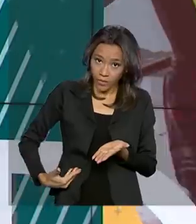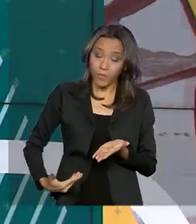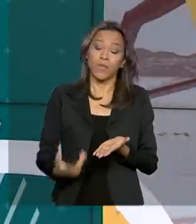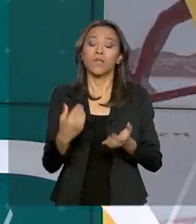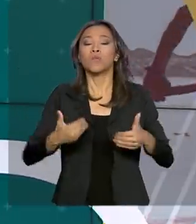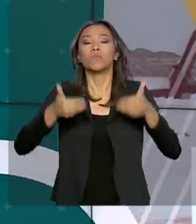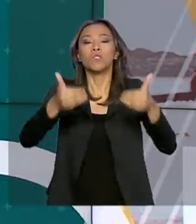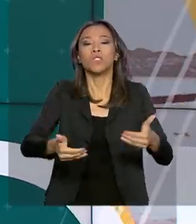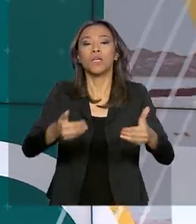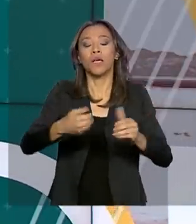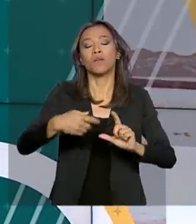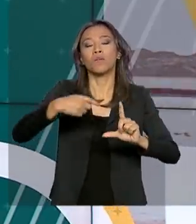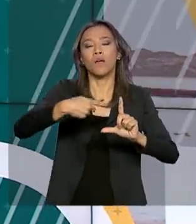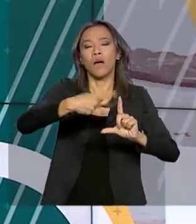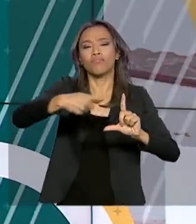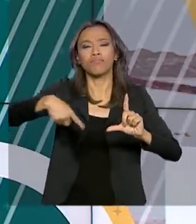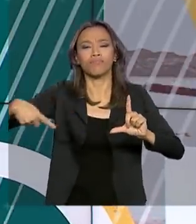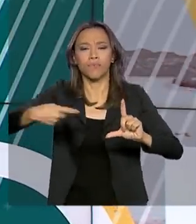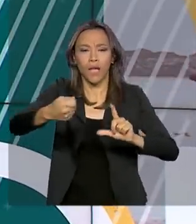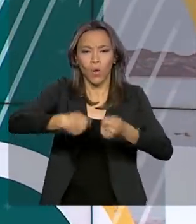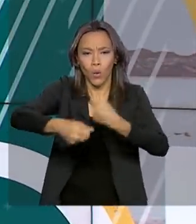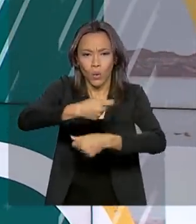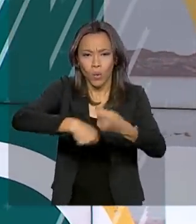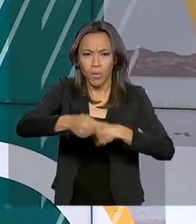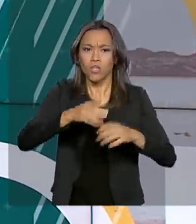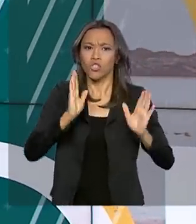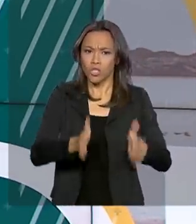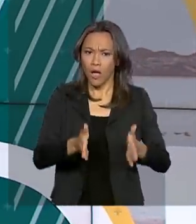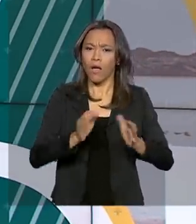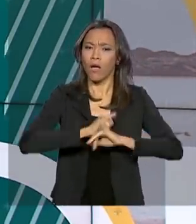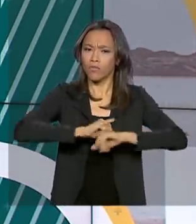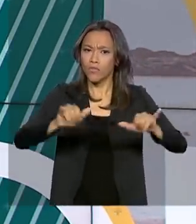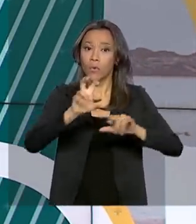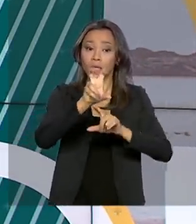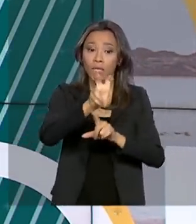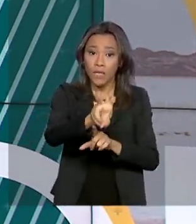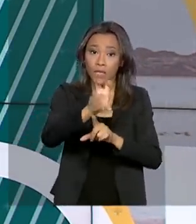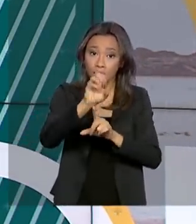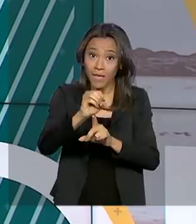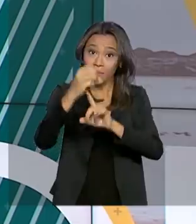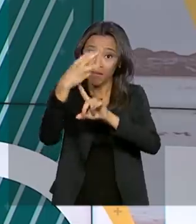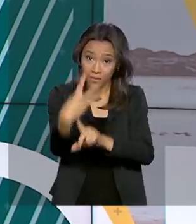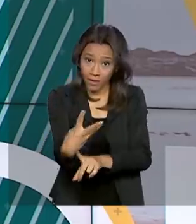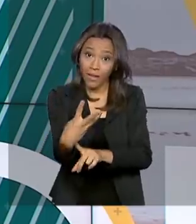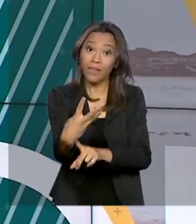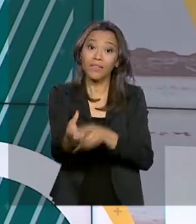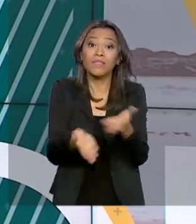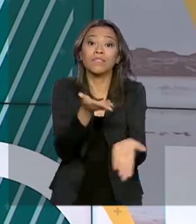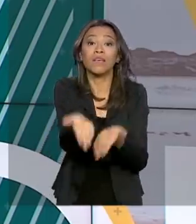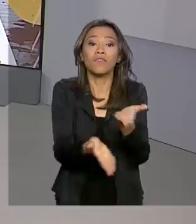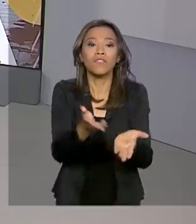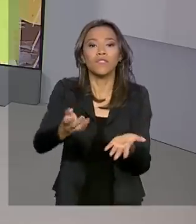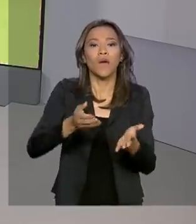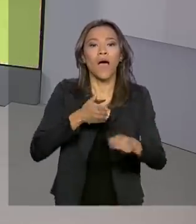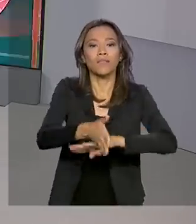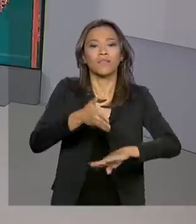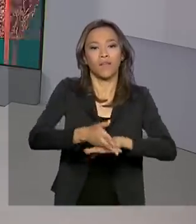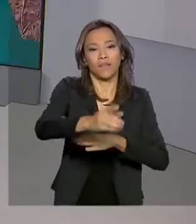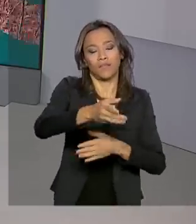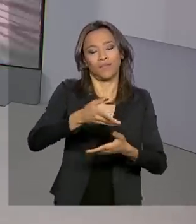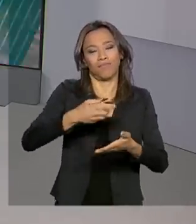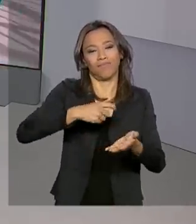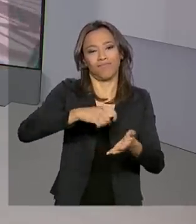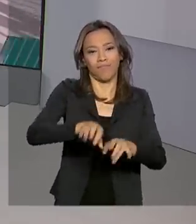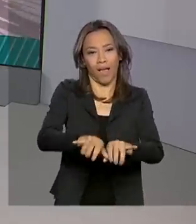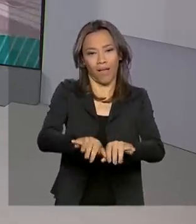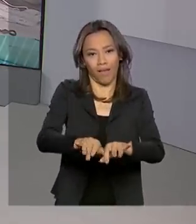contabilizou 503 novos serviços com acesso online desde janeiro. Vamos então ao Rio